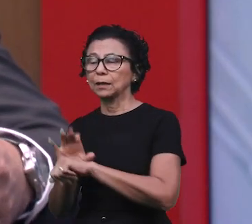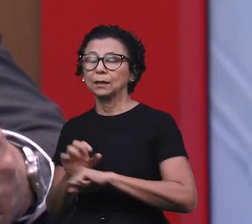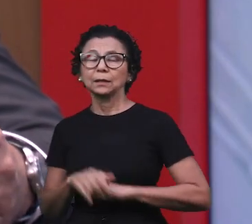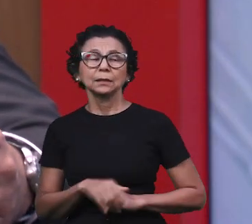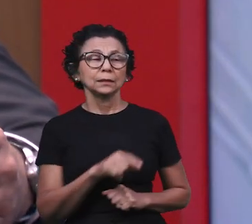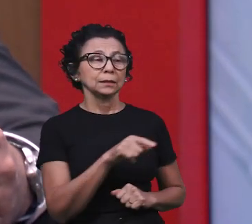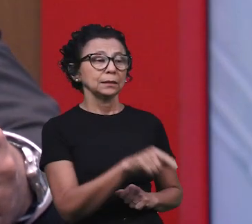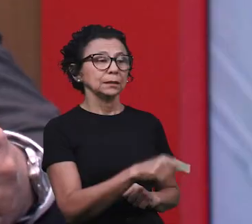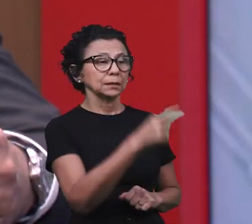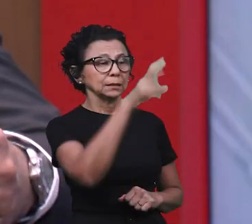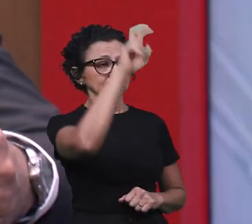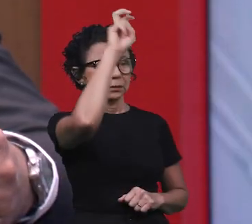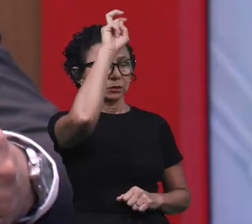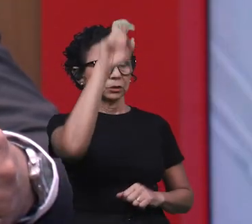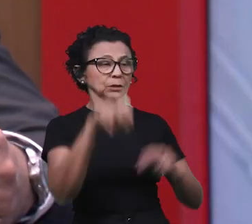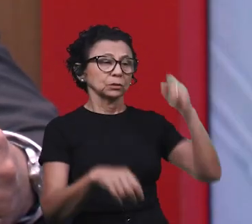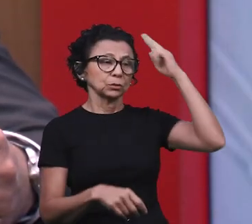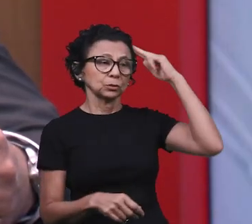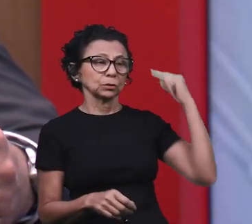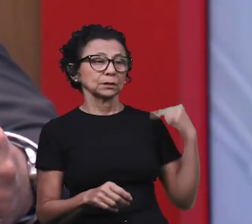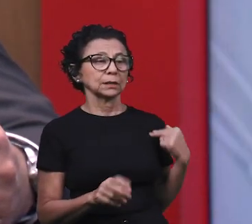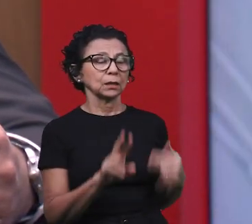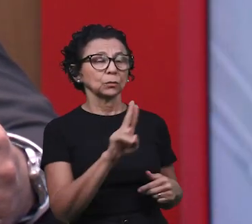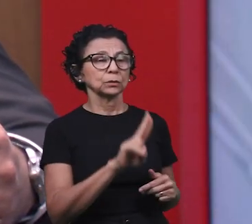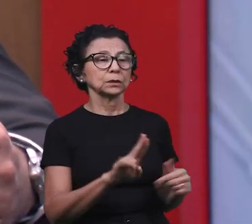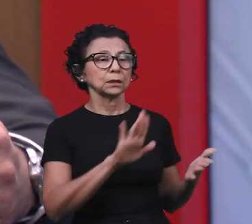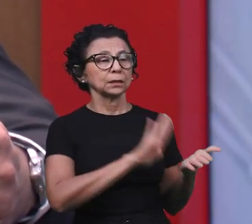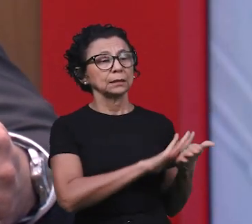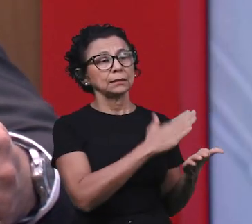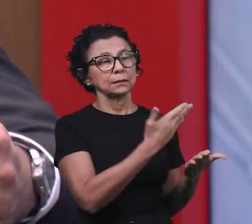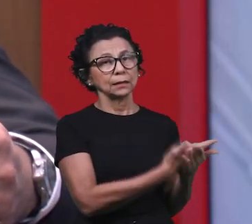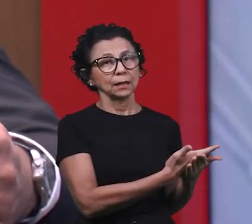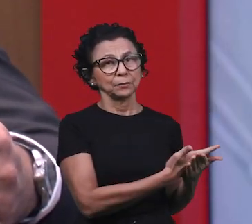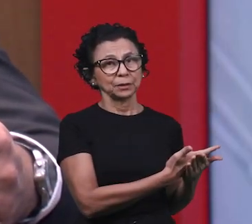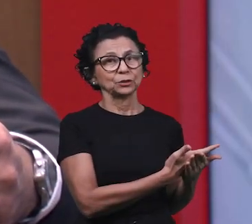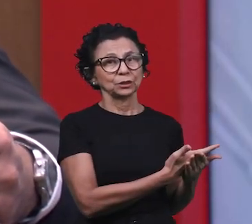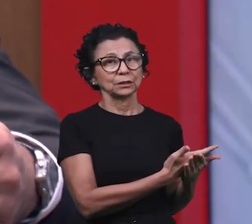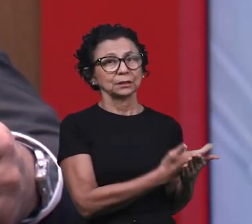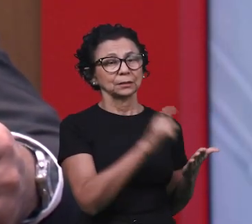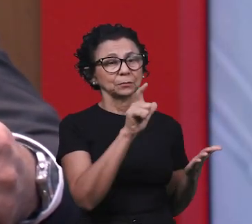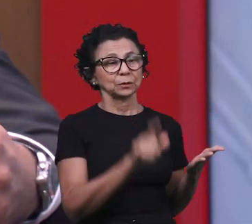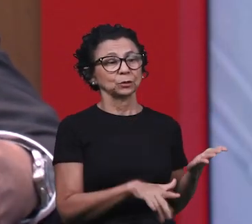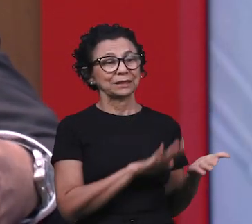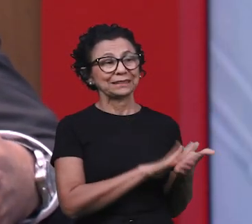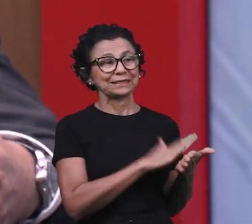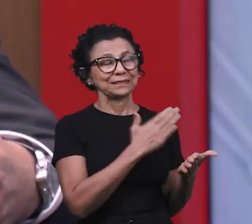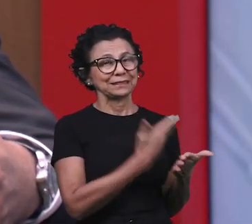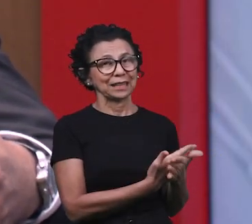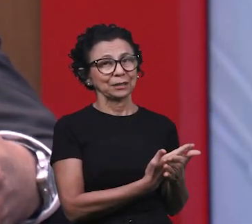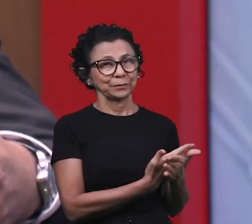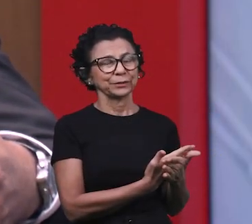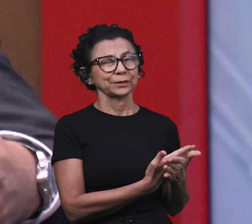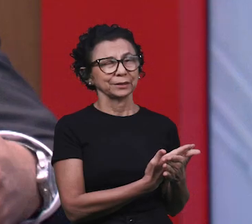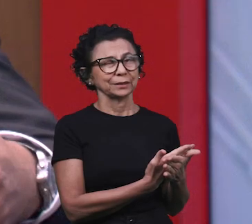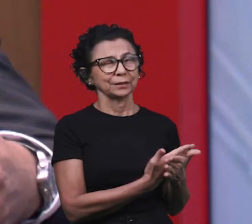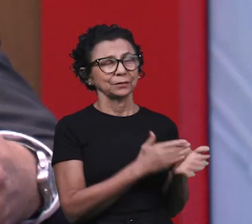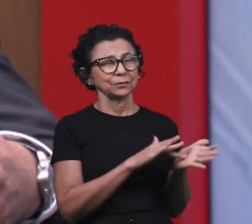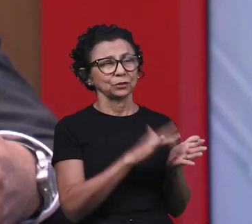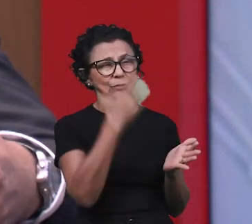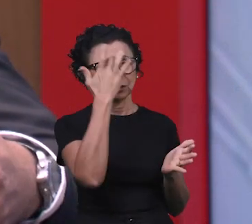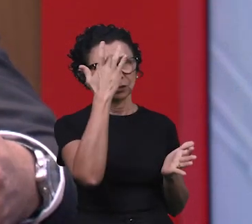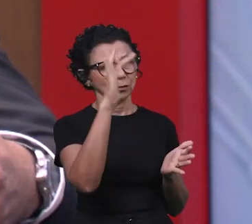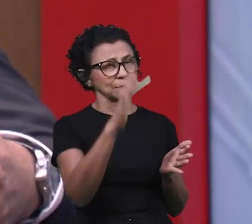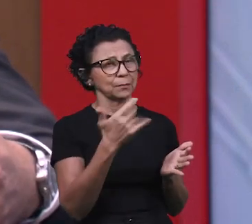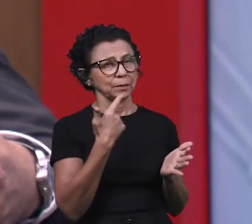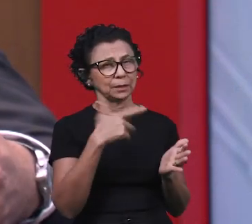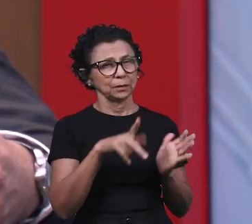da terra deles, na língua de Canaã, e José usando um intérprete, que é a figura do Espírito Santo. Né? Até que o